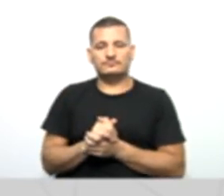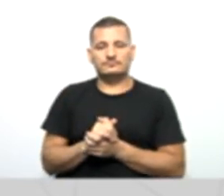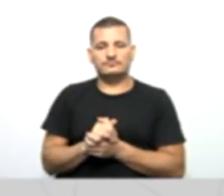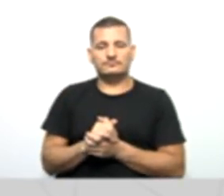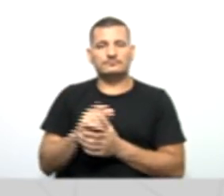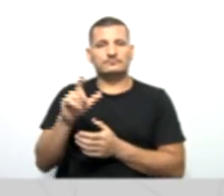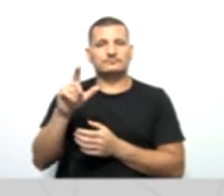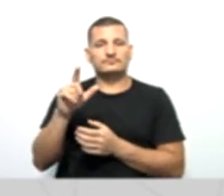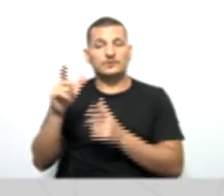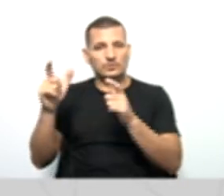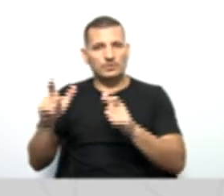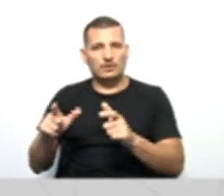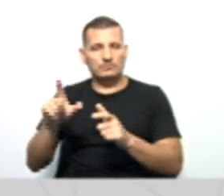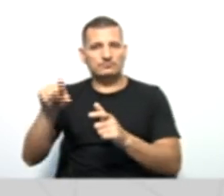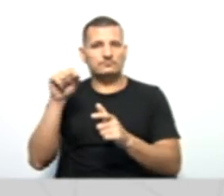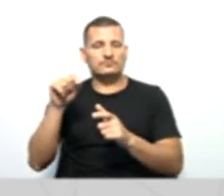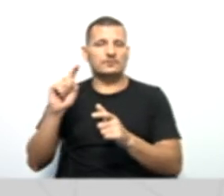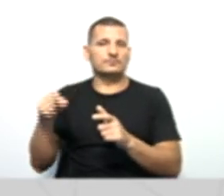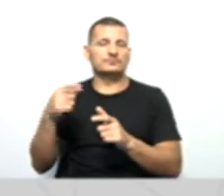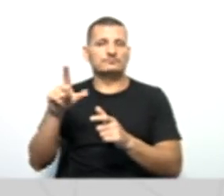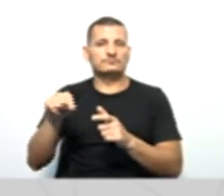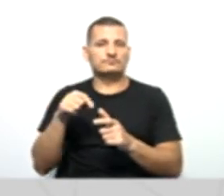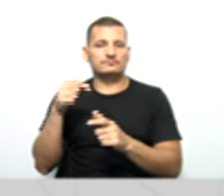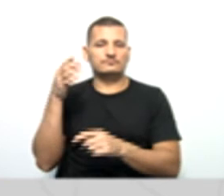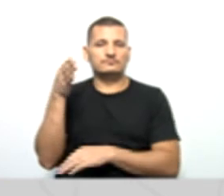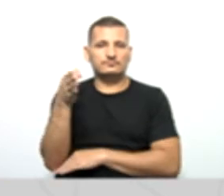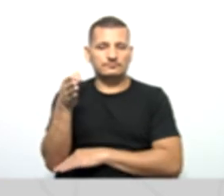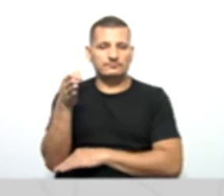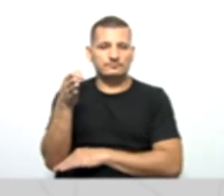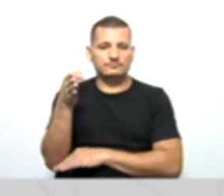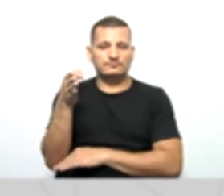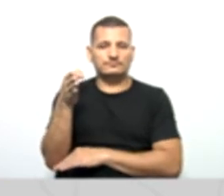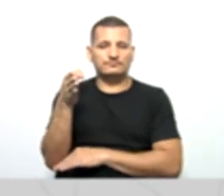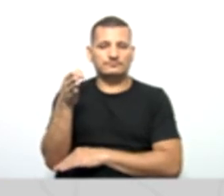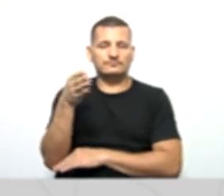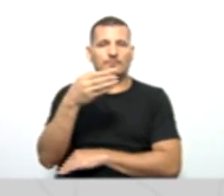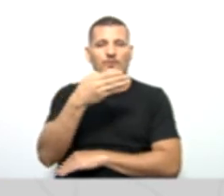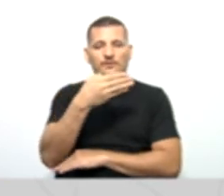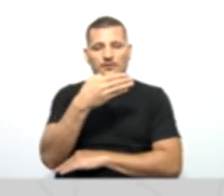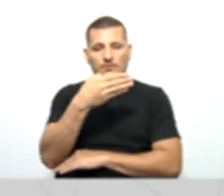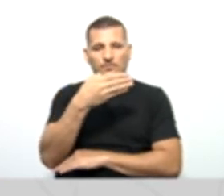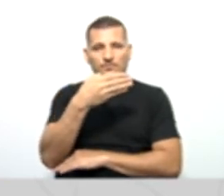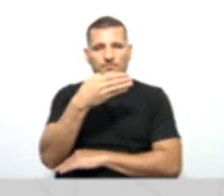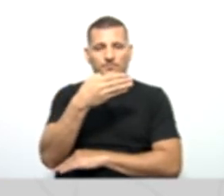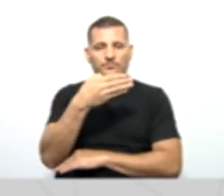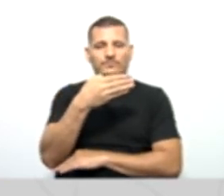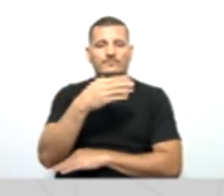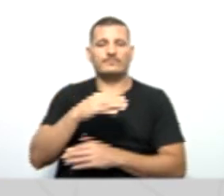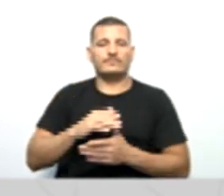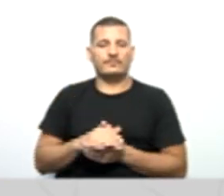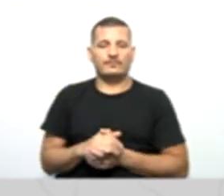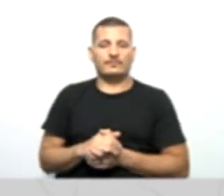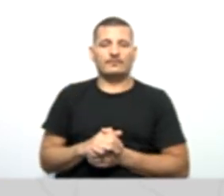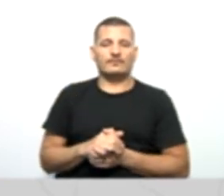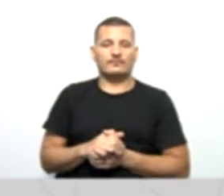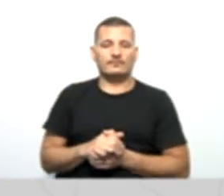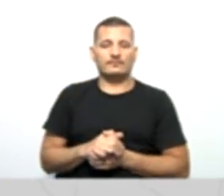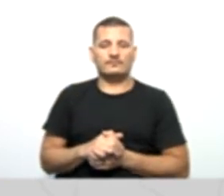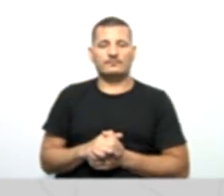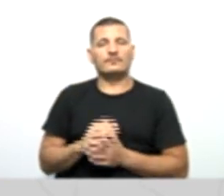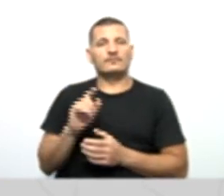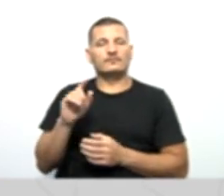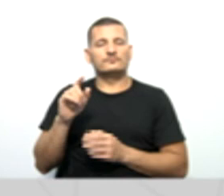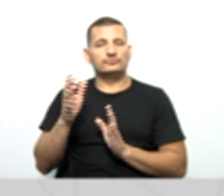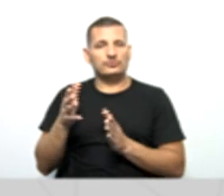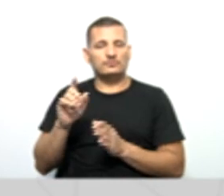o local, eu vou escolher o hotel onde eu vou estar fazendo as minhas pernoites. E por fim, depois que eu tiver tudo